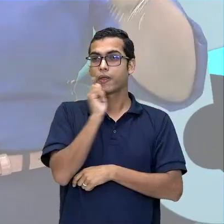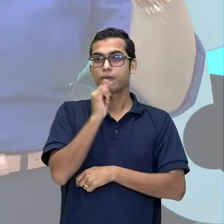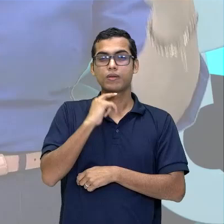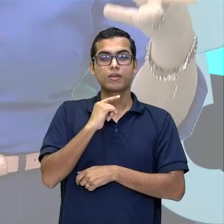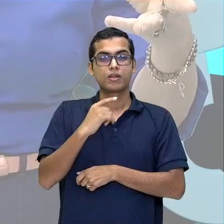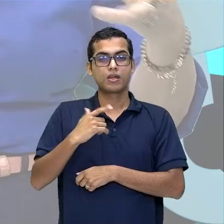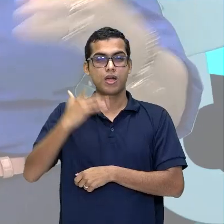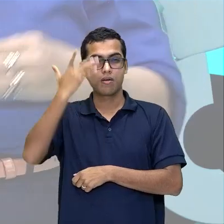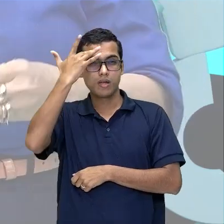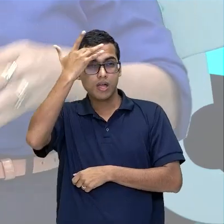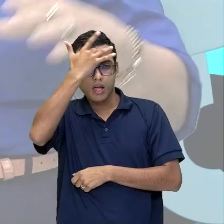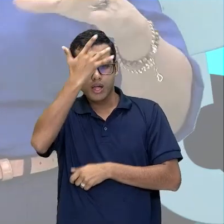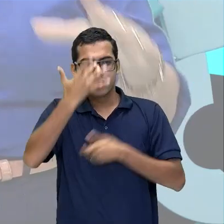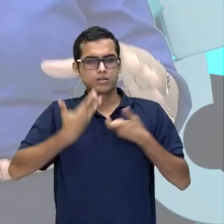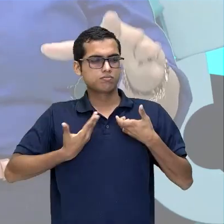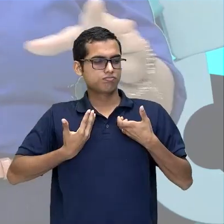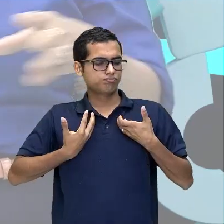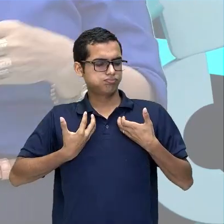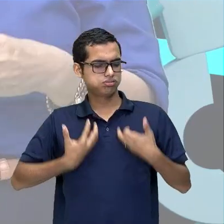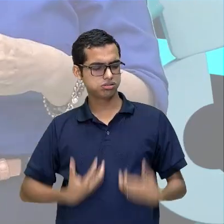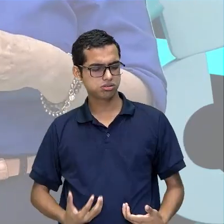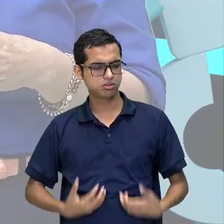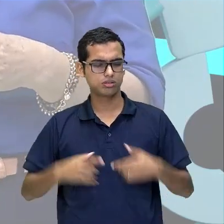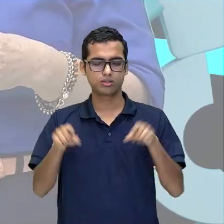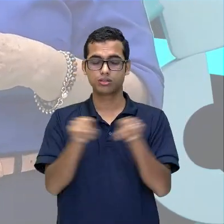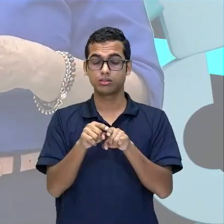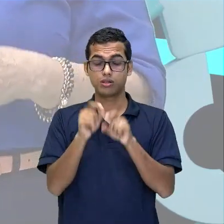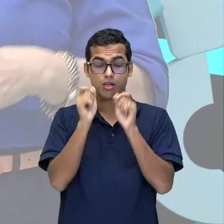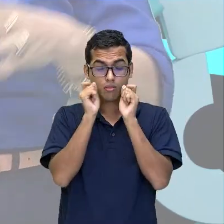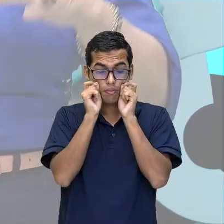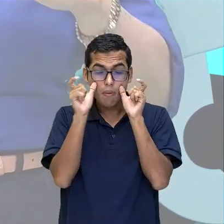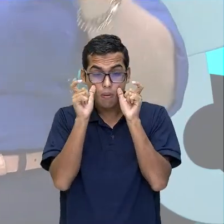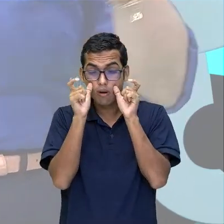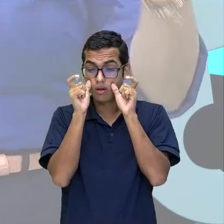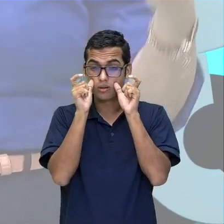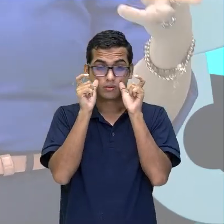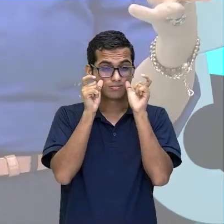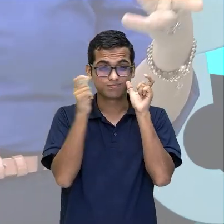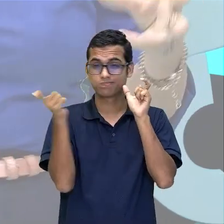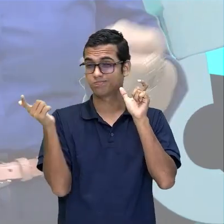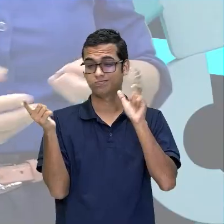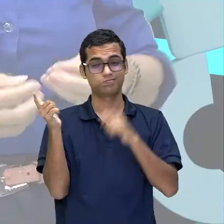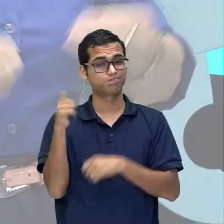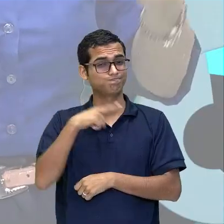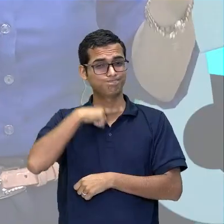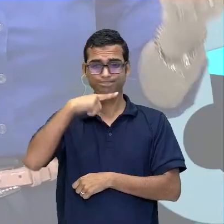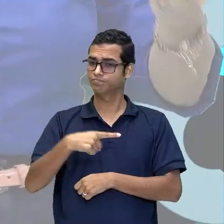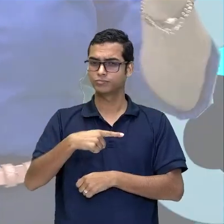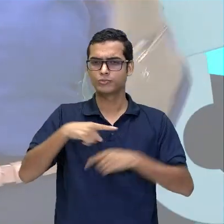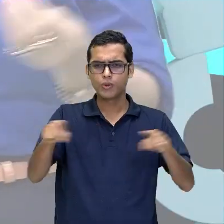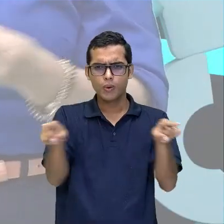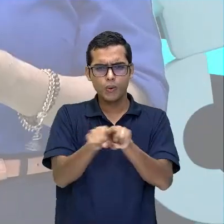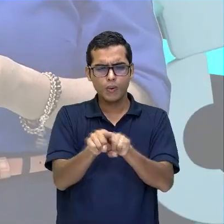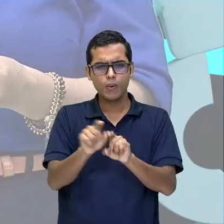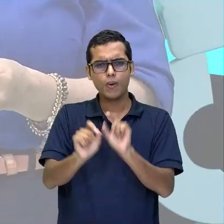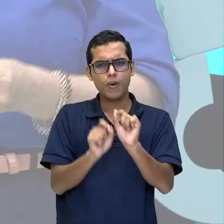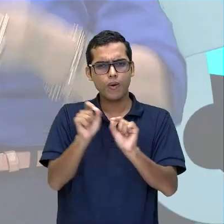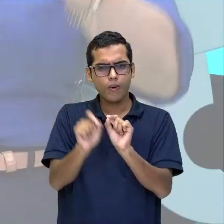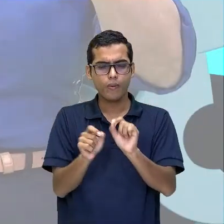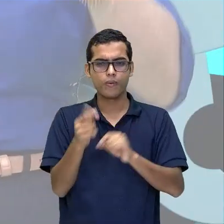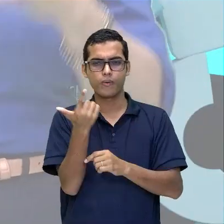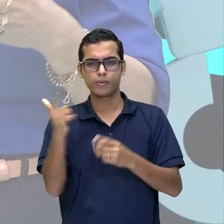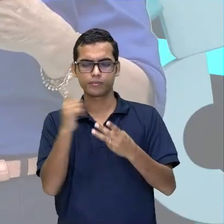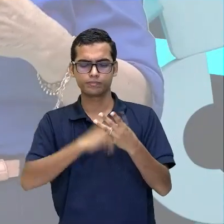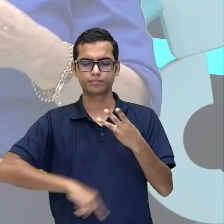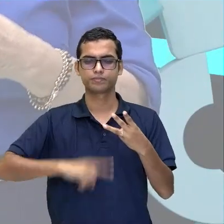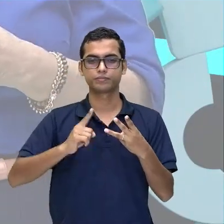né? A diminuição da capacidade de concentração. E o outro aspecto é a questão da distração. É